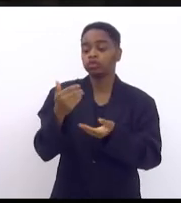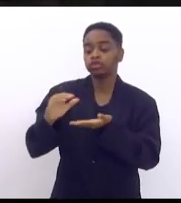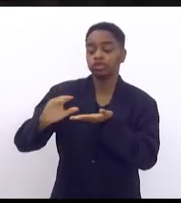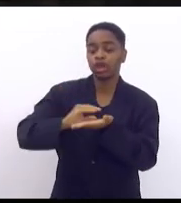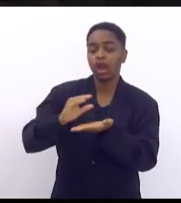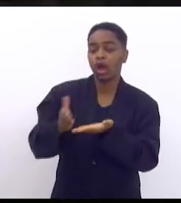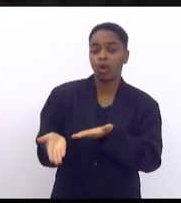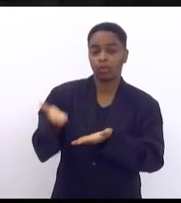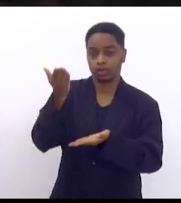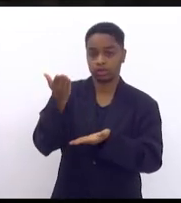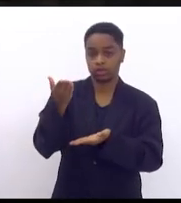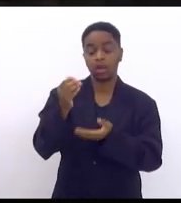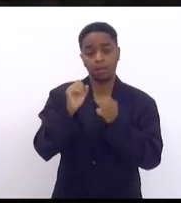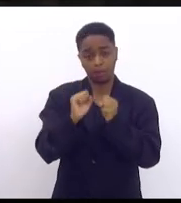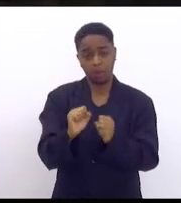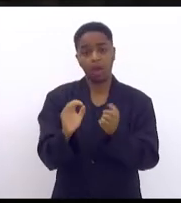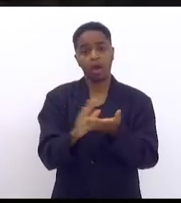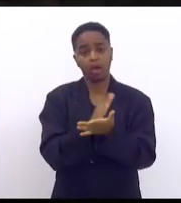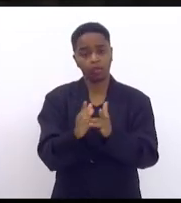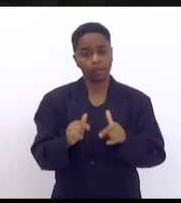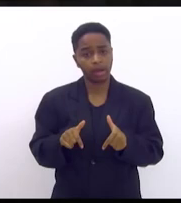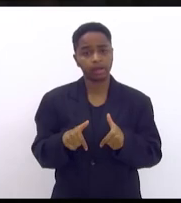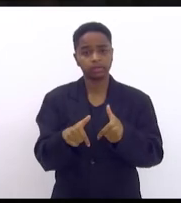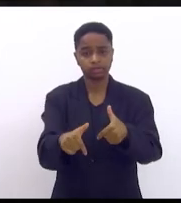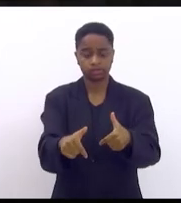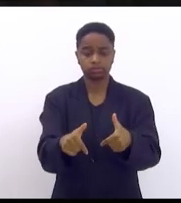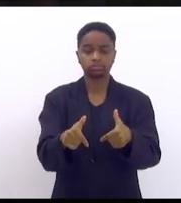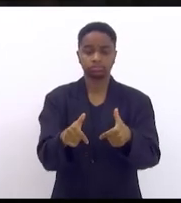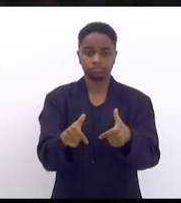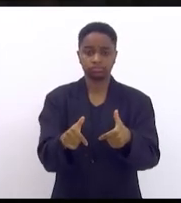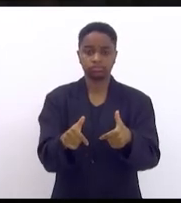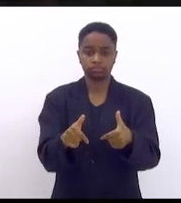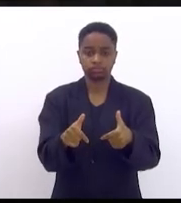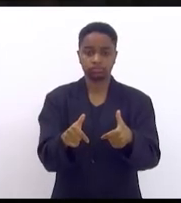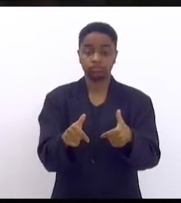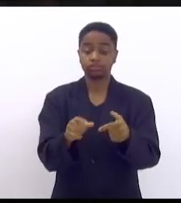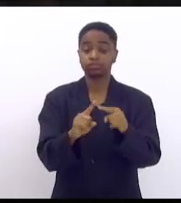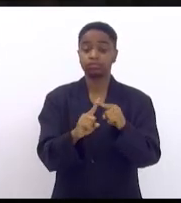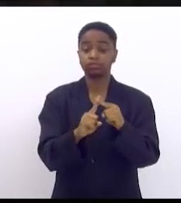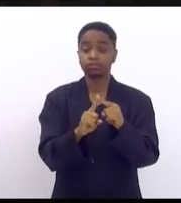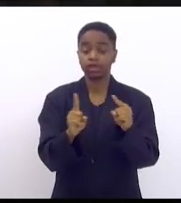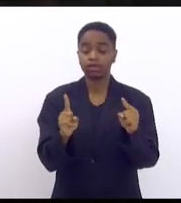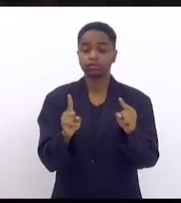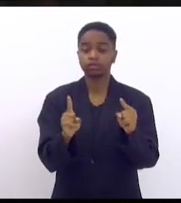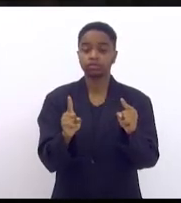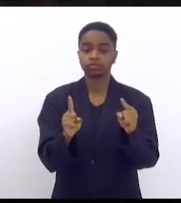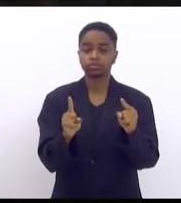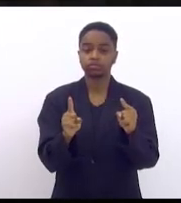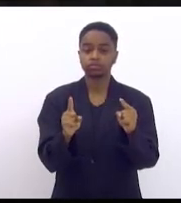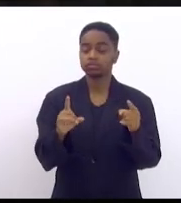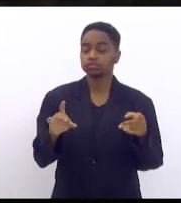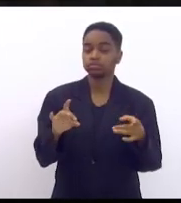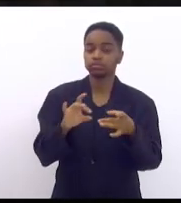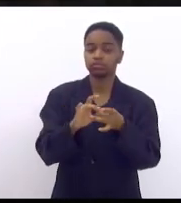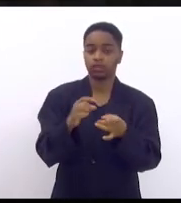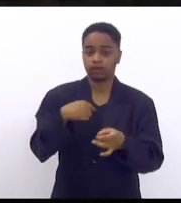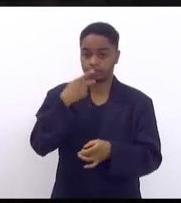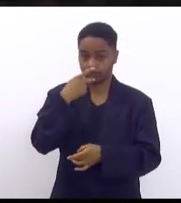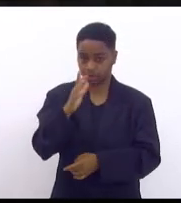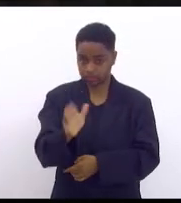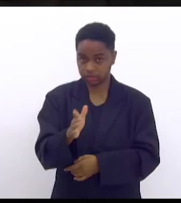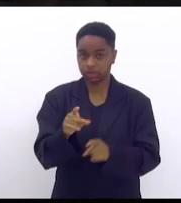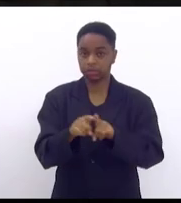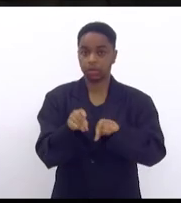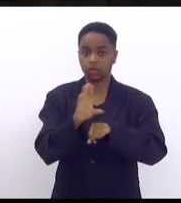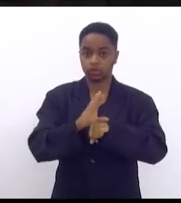E algumas medidas estão sujeitas àquilo que eu chamo, e a Constituição